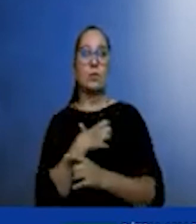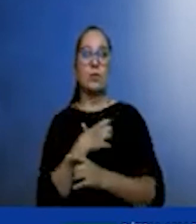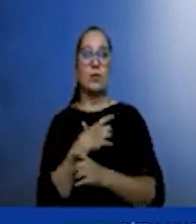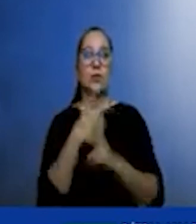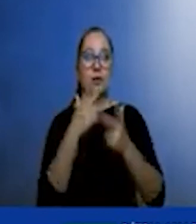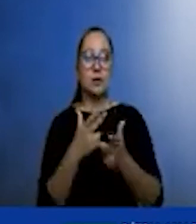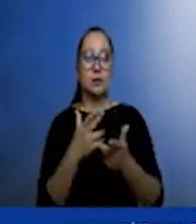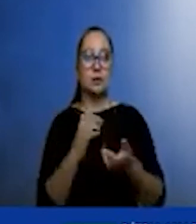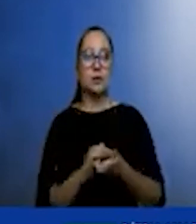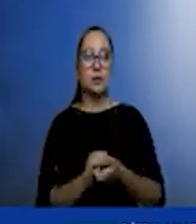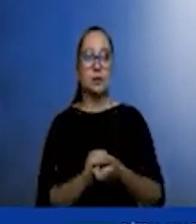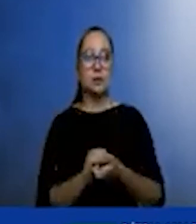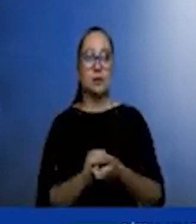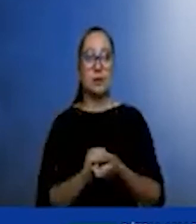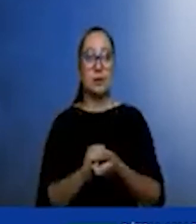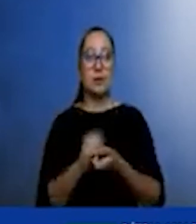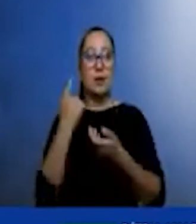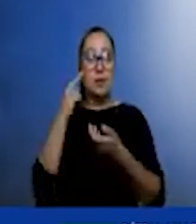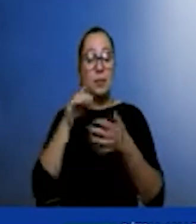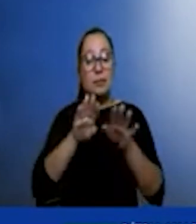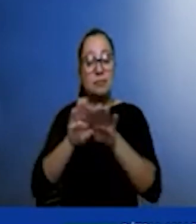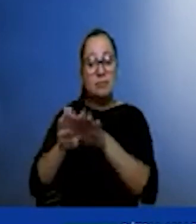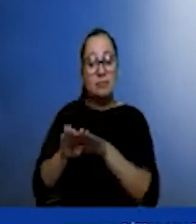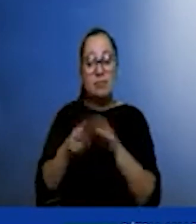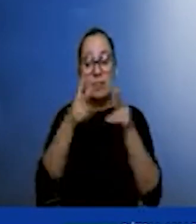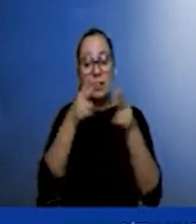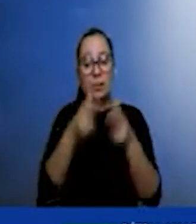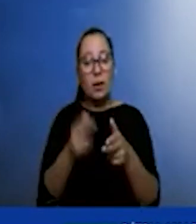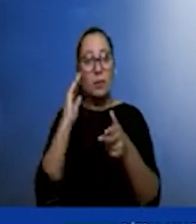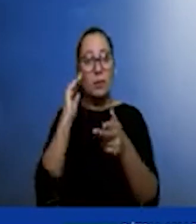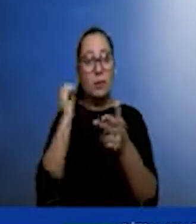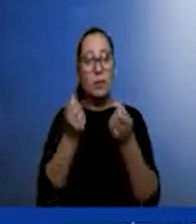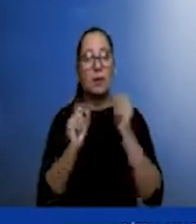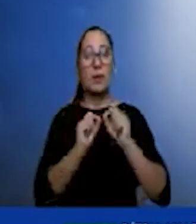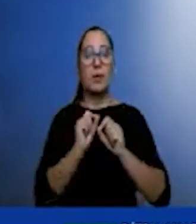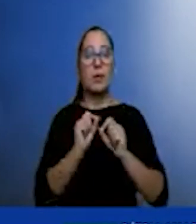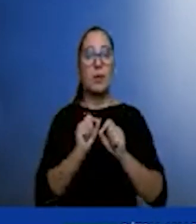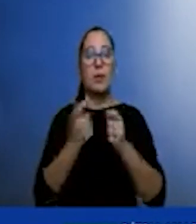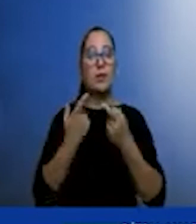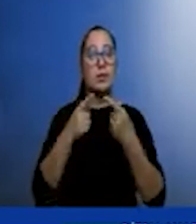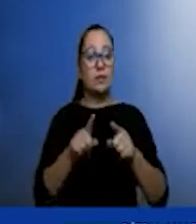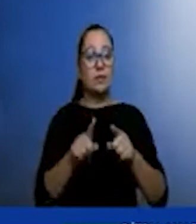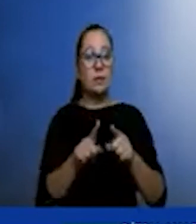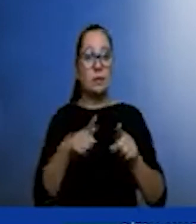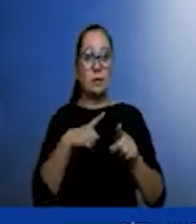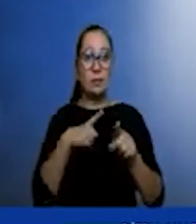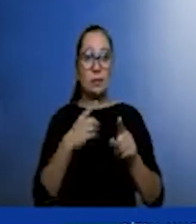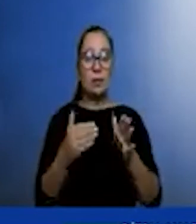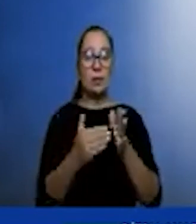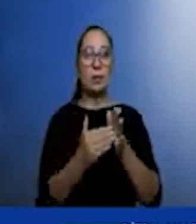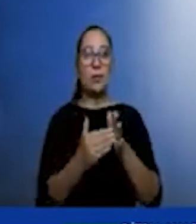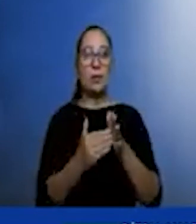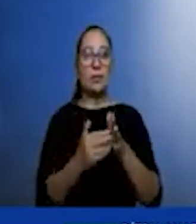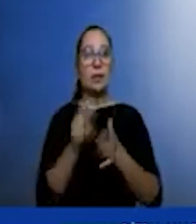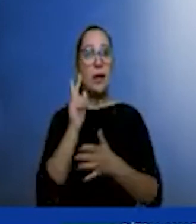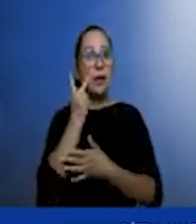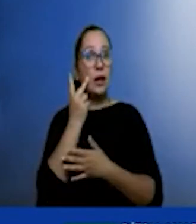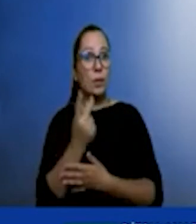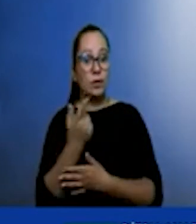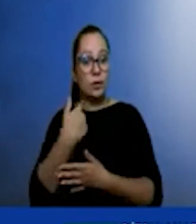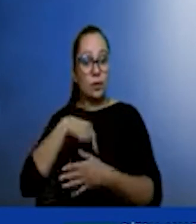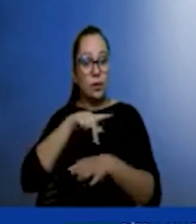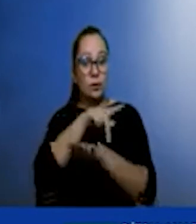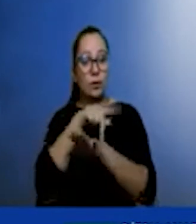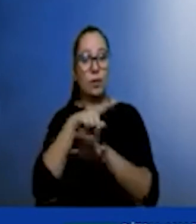Trate os desiguais desigualmente, entenda quais são os desafios e, no limite, reconhecer que no nosso país a gente tem uma série